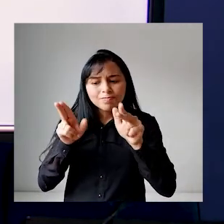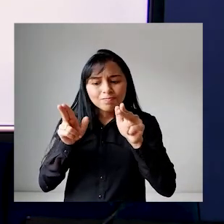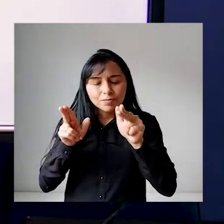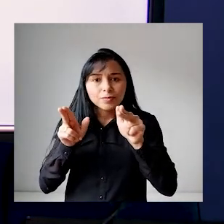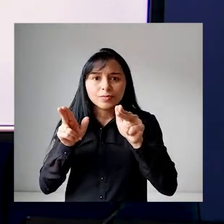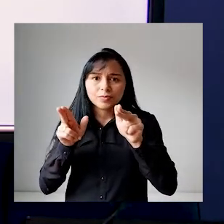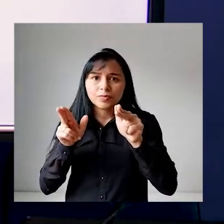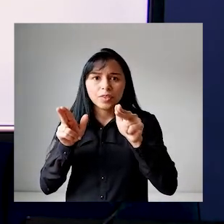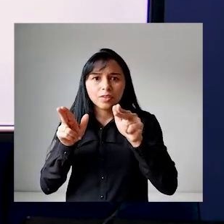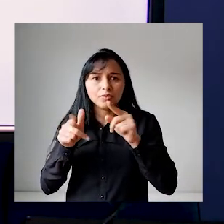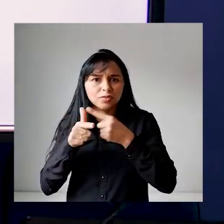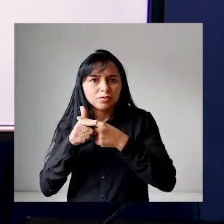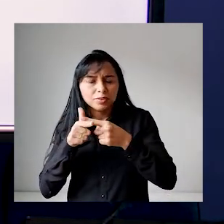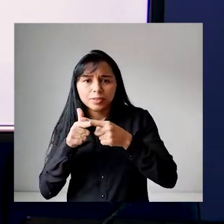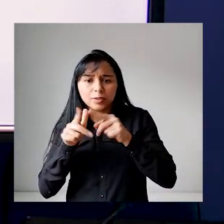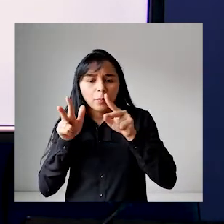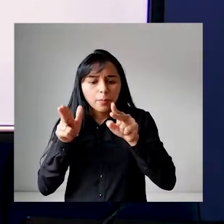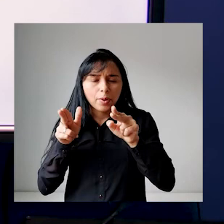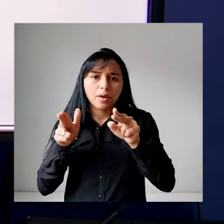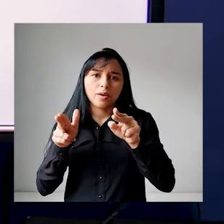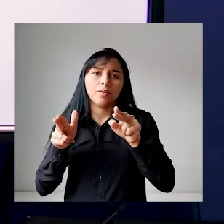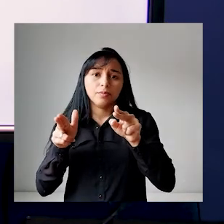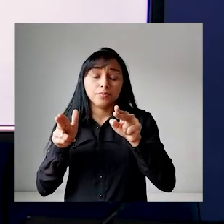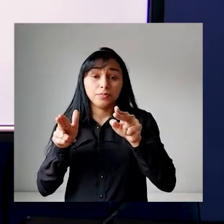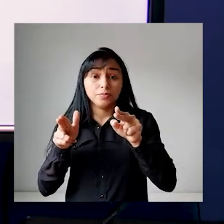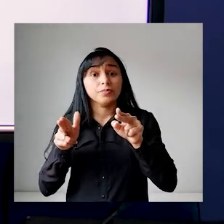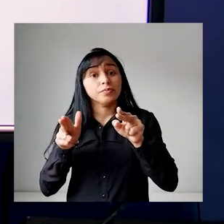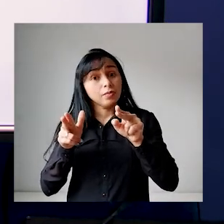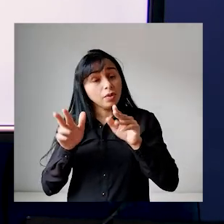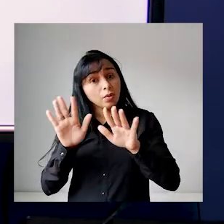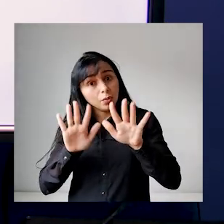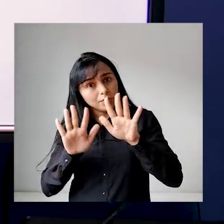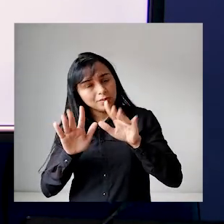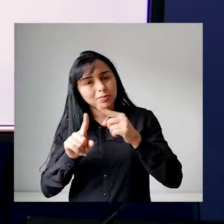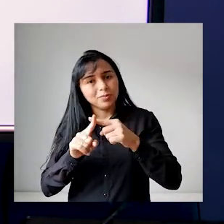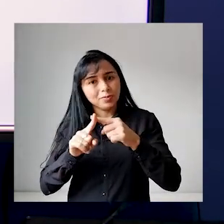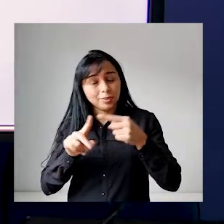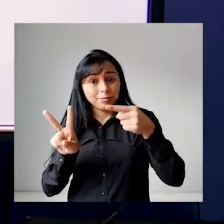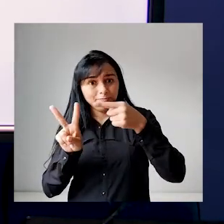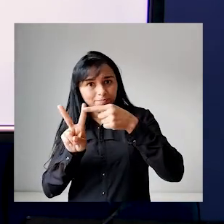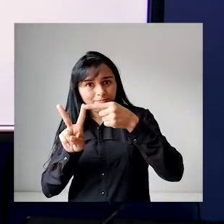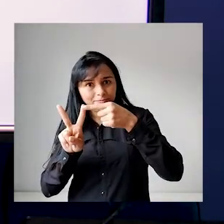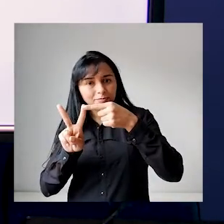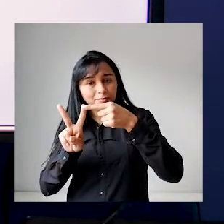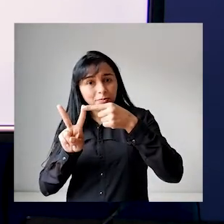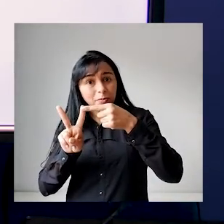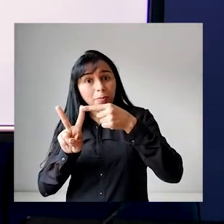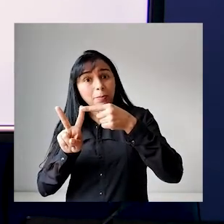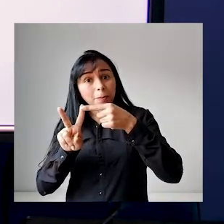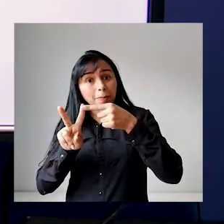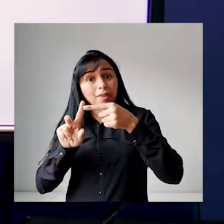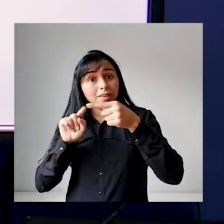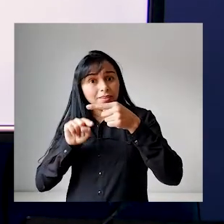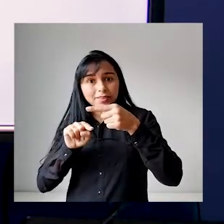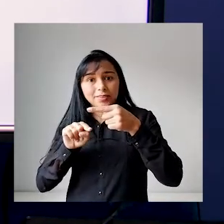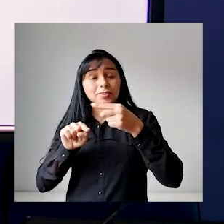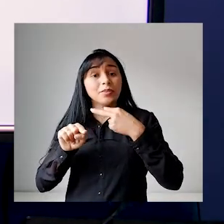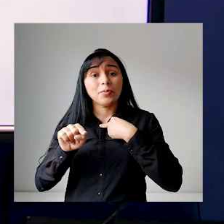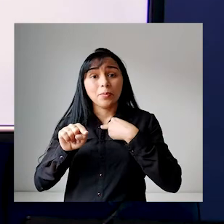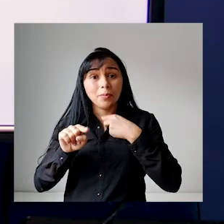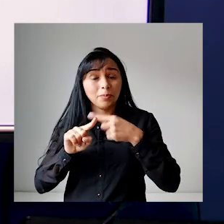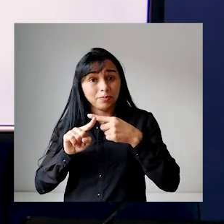E costuma-se normalmente cortar o índice com o expoente do radicando. Só que se dessa vez eu